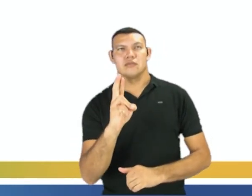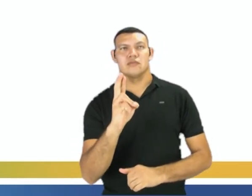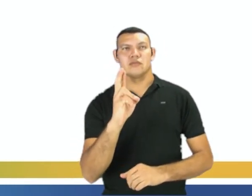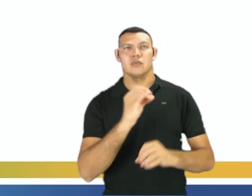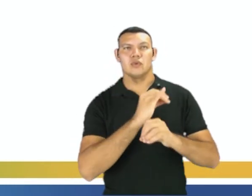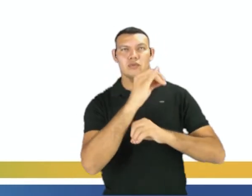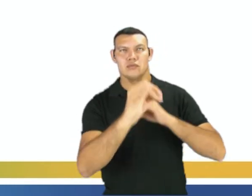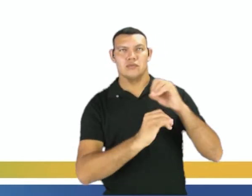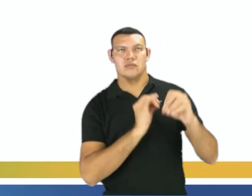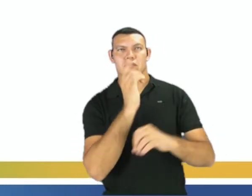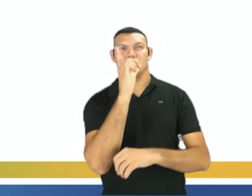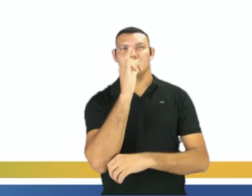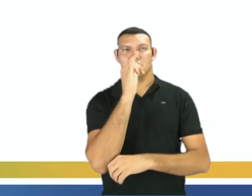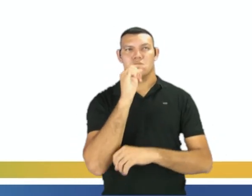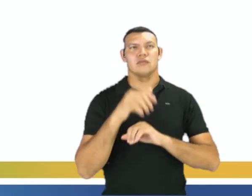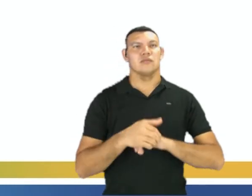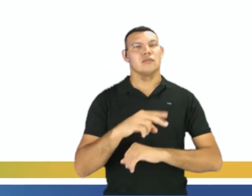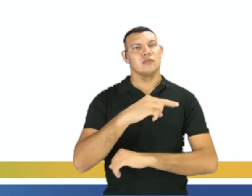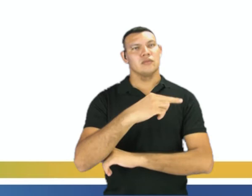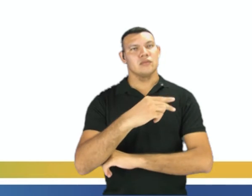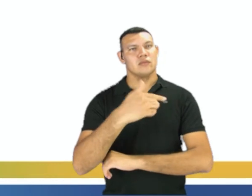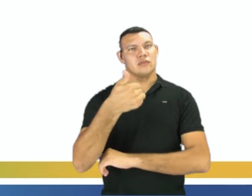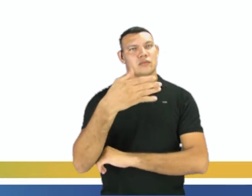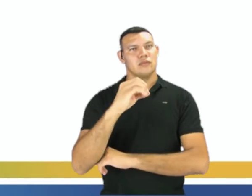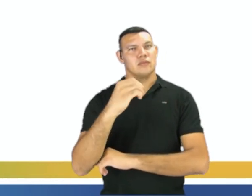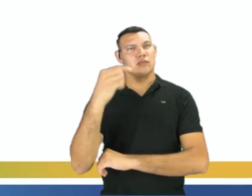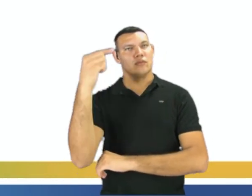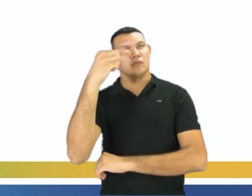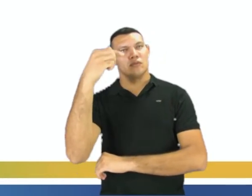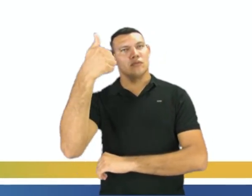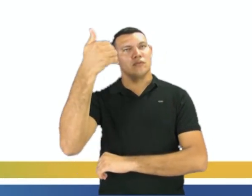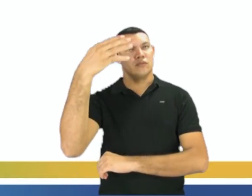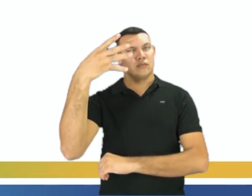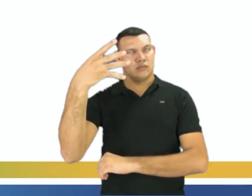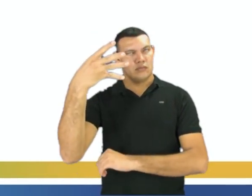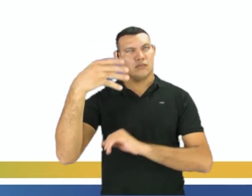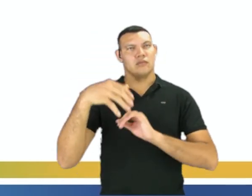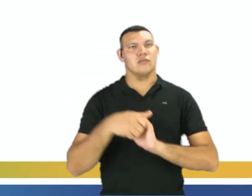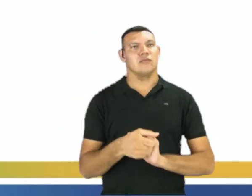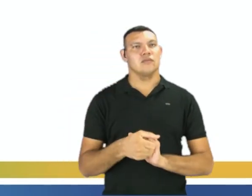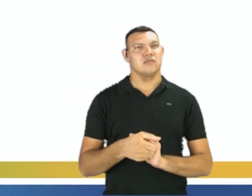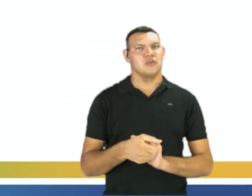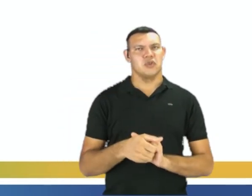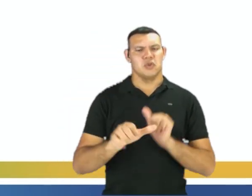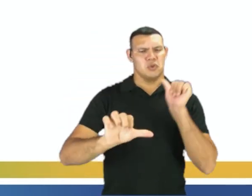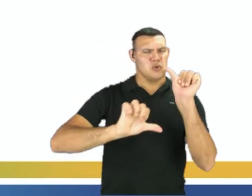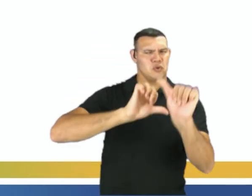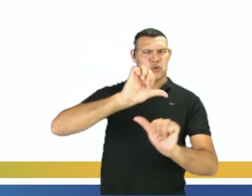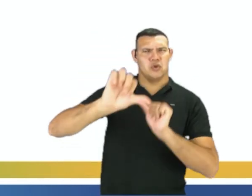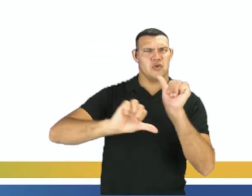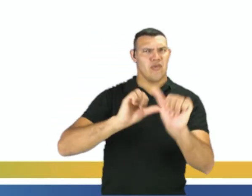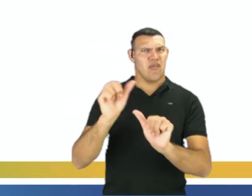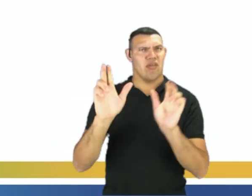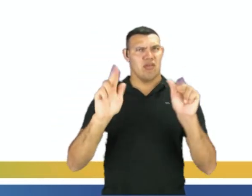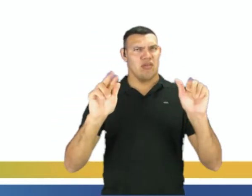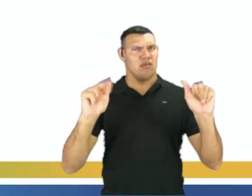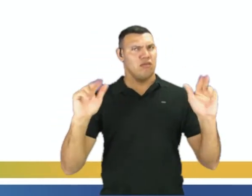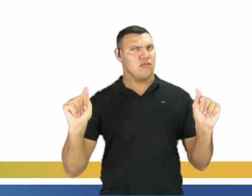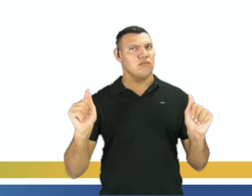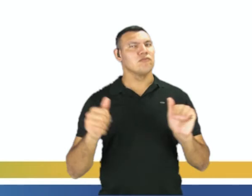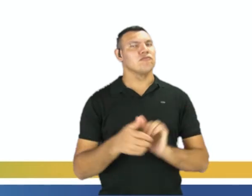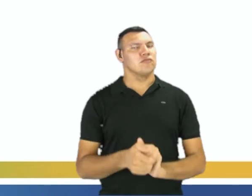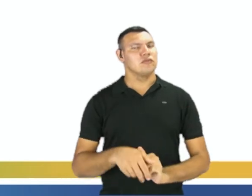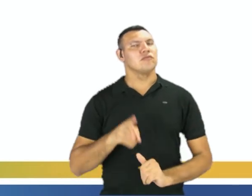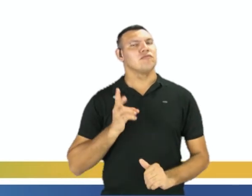é igual a 10 elevado a menos 14, ok? Então, isso aqui não muda, é uma constante e como a gente